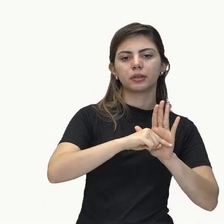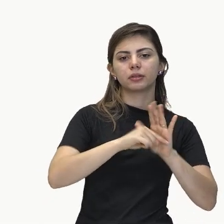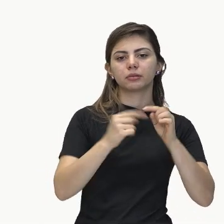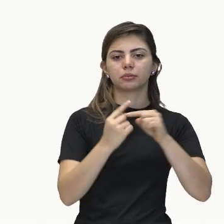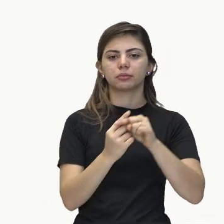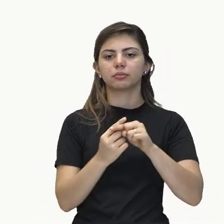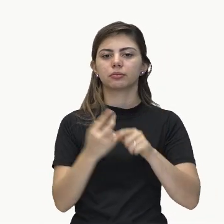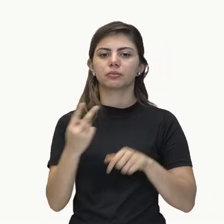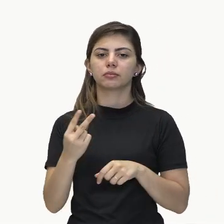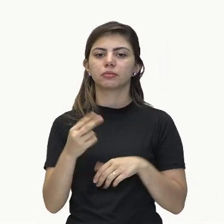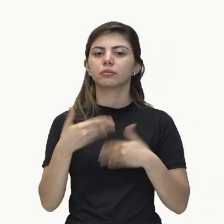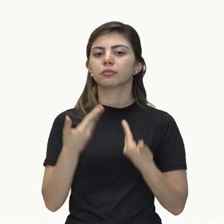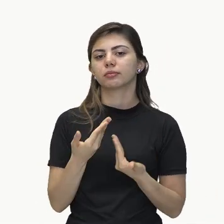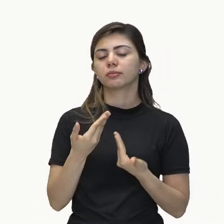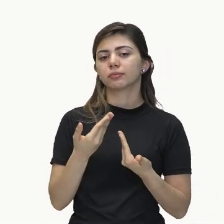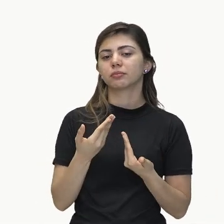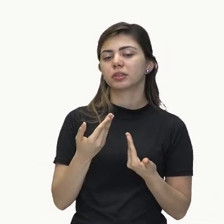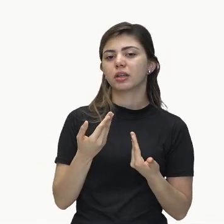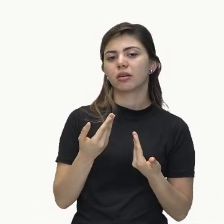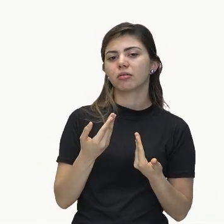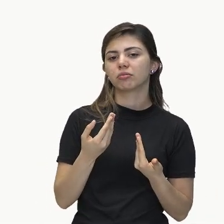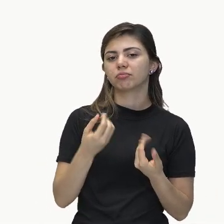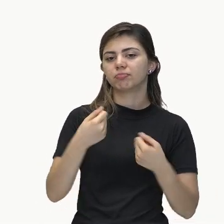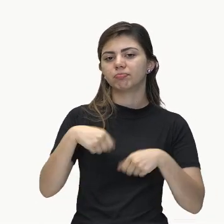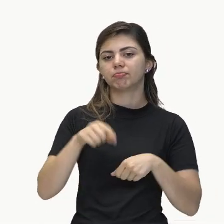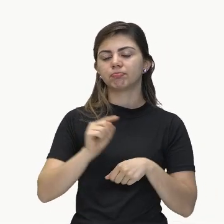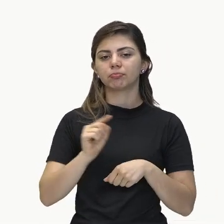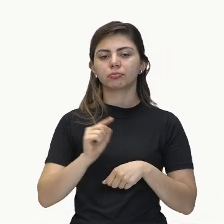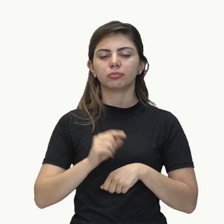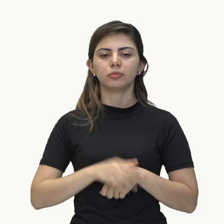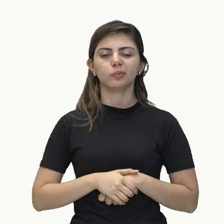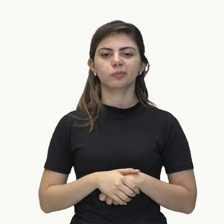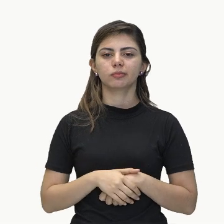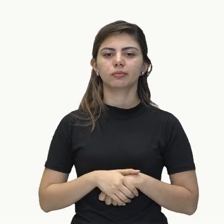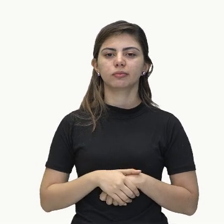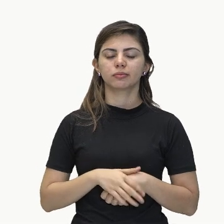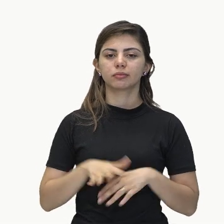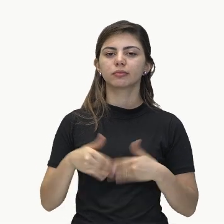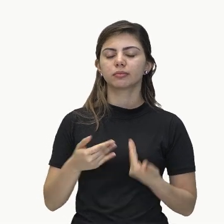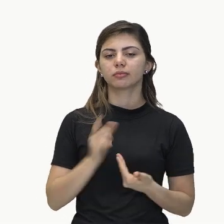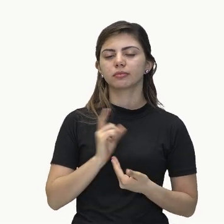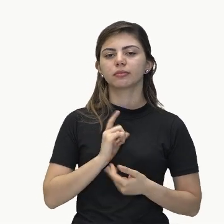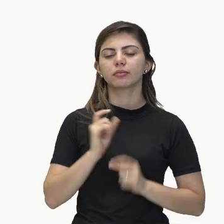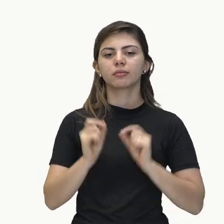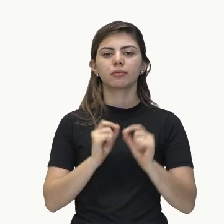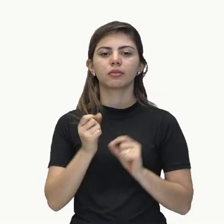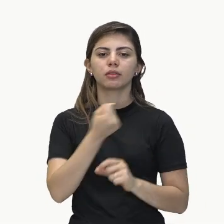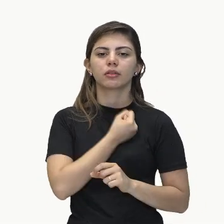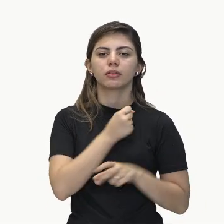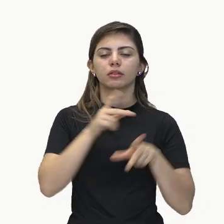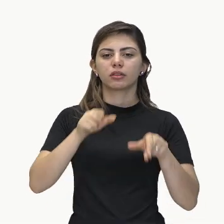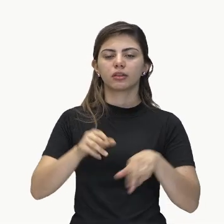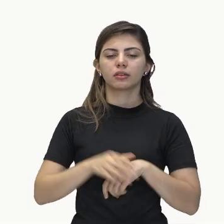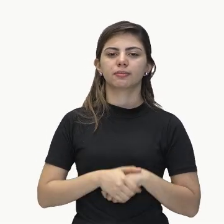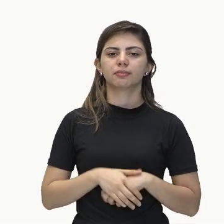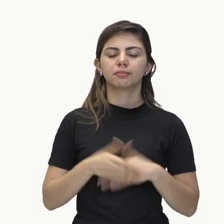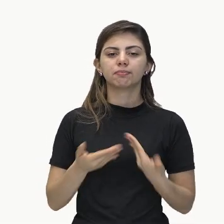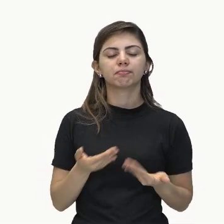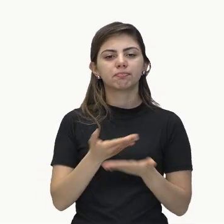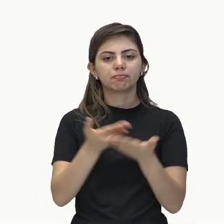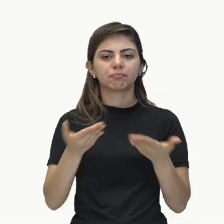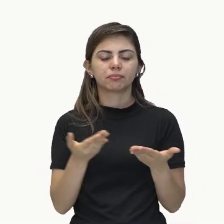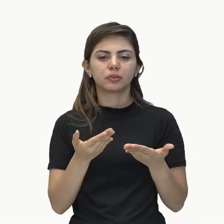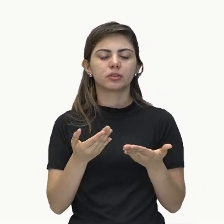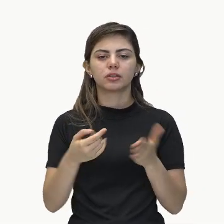igual a esse. Então, não tem lógica. A gente vai ficar com termos iguais. Então, você vai fazer a multiplicação sem